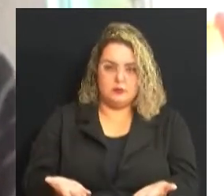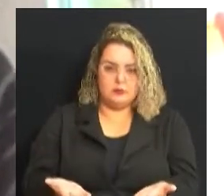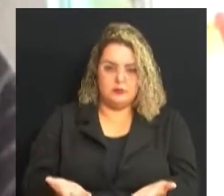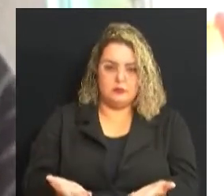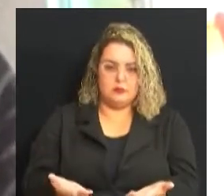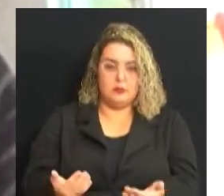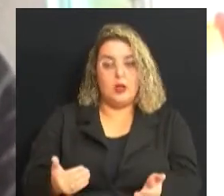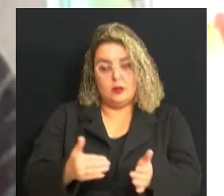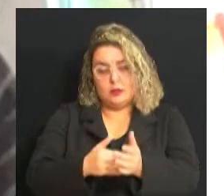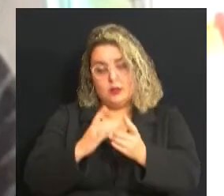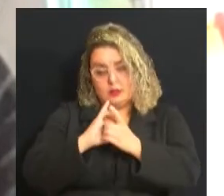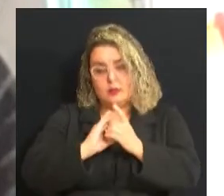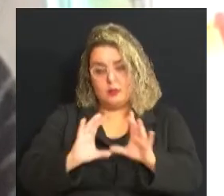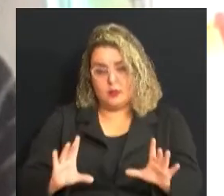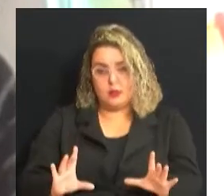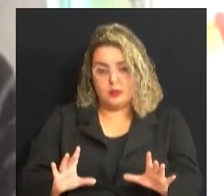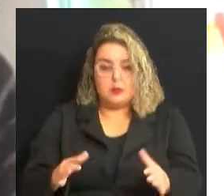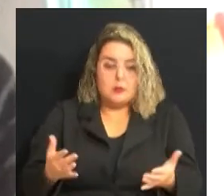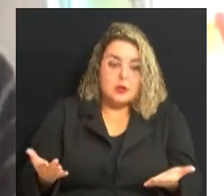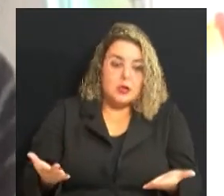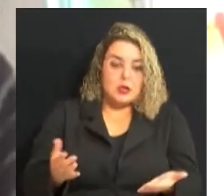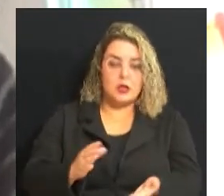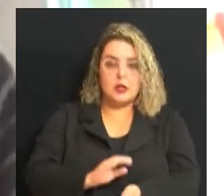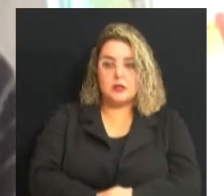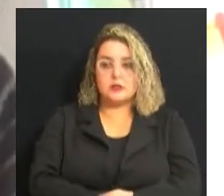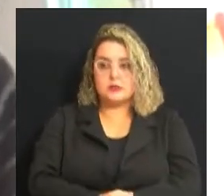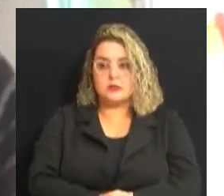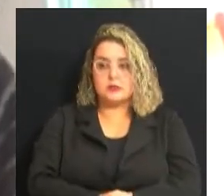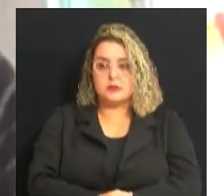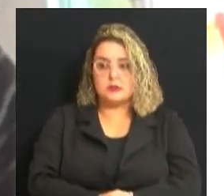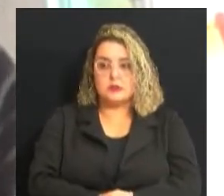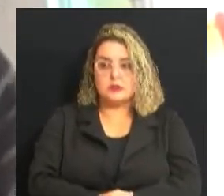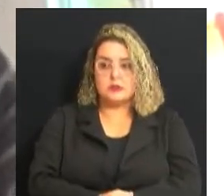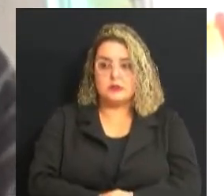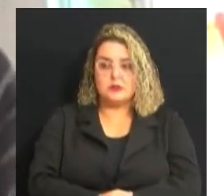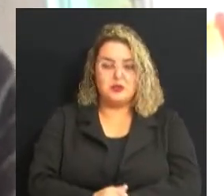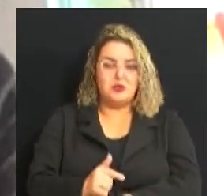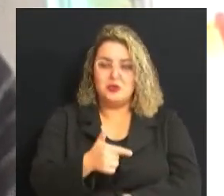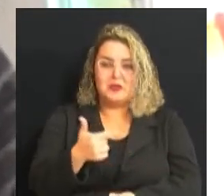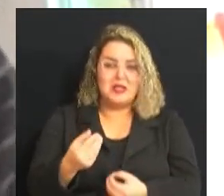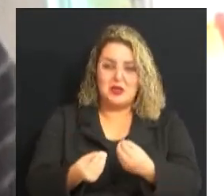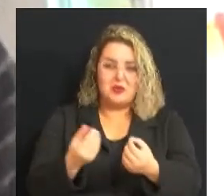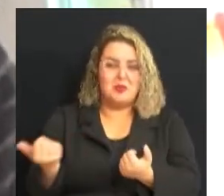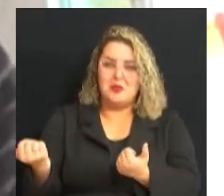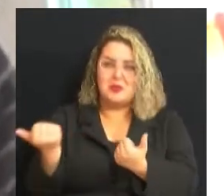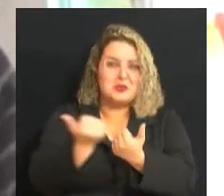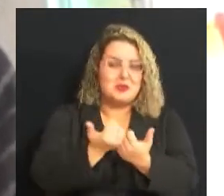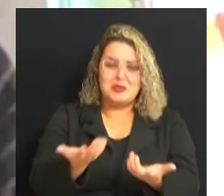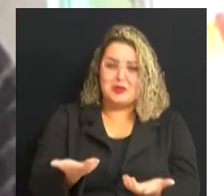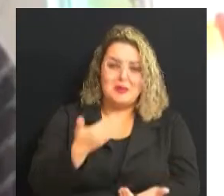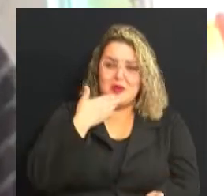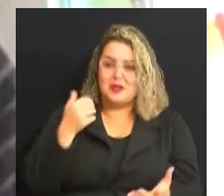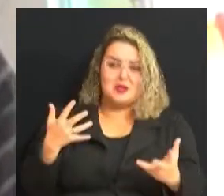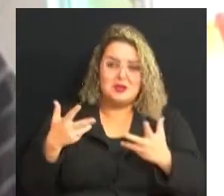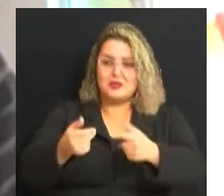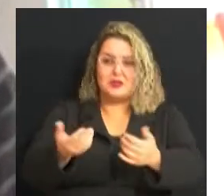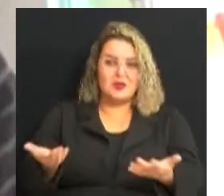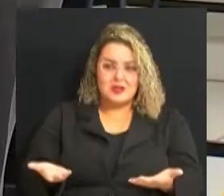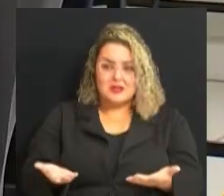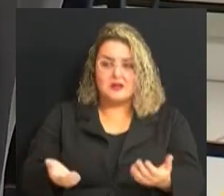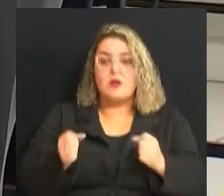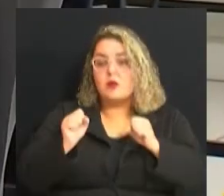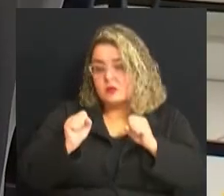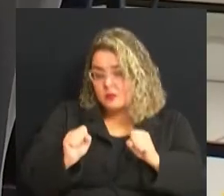Inclusive a democracia Mas ela é substitui substituível é a melhor de todas